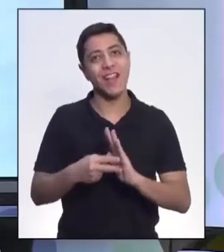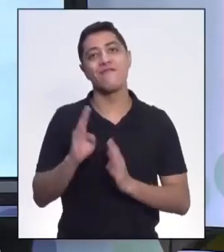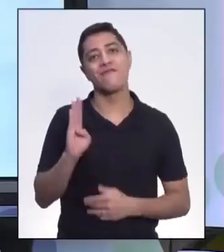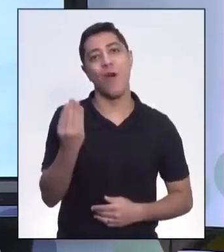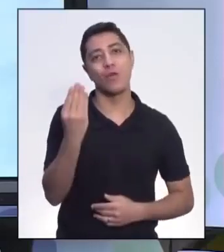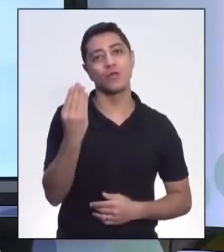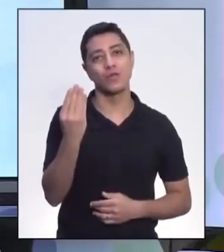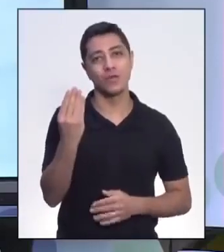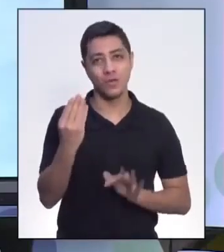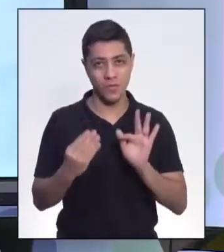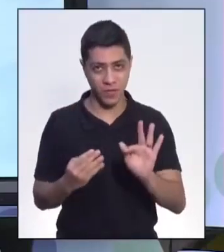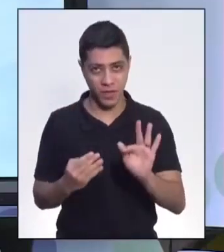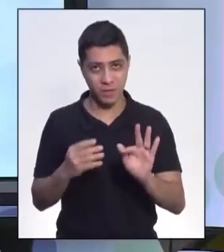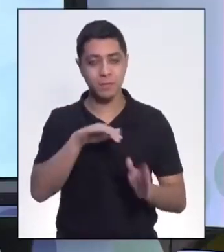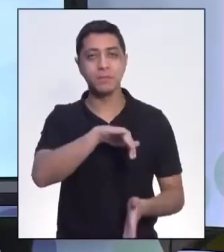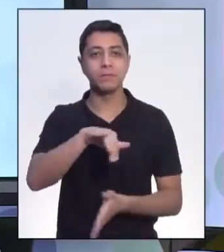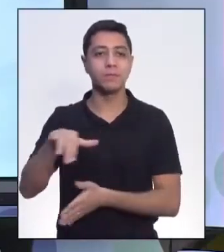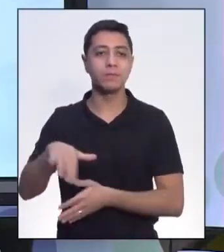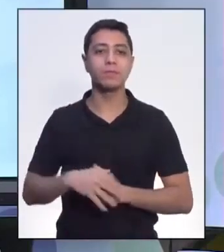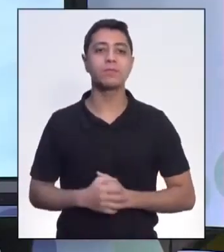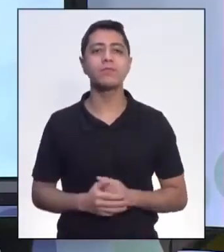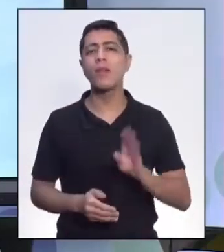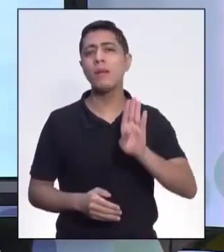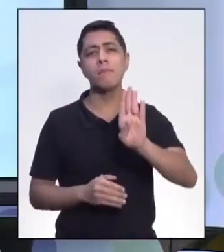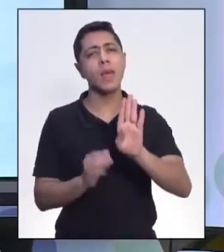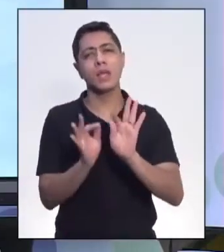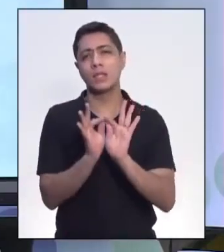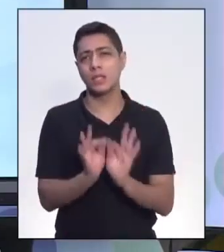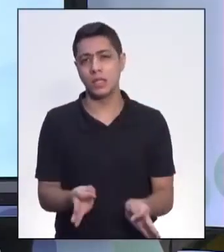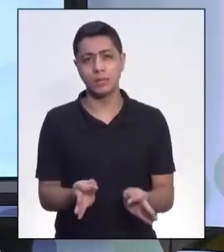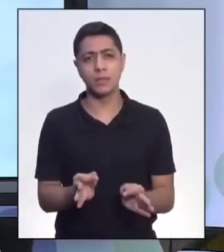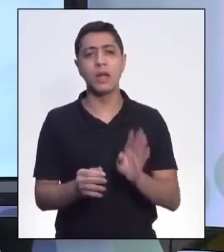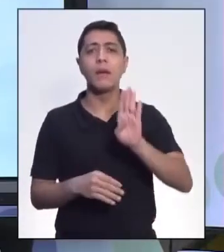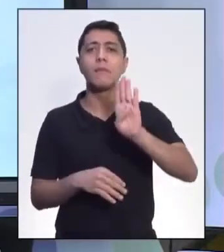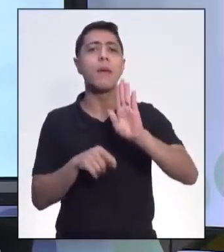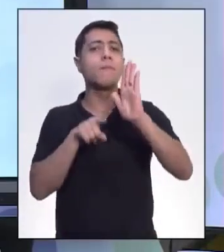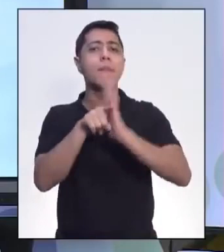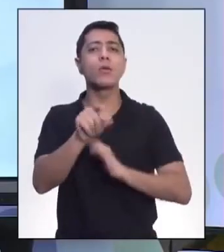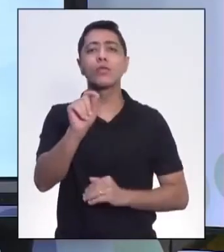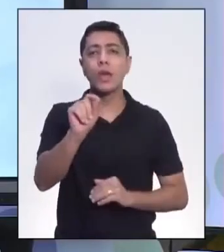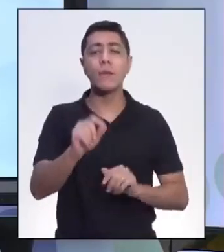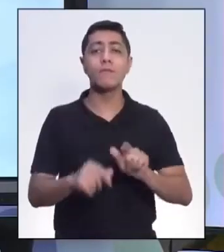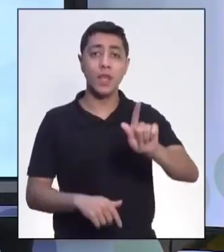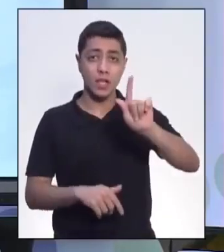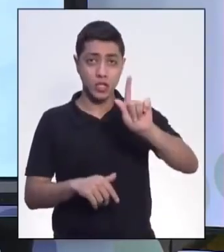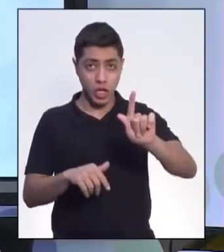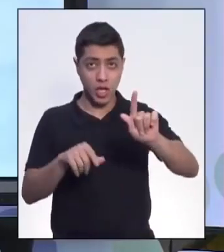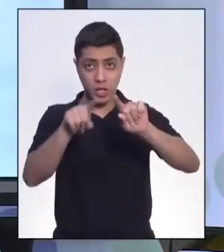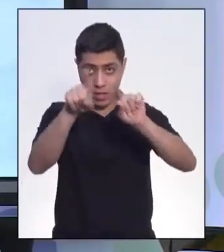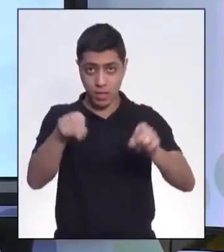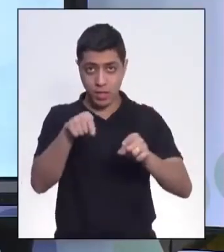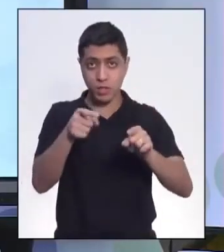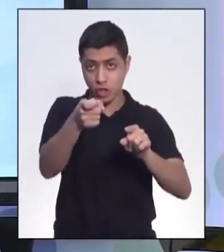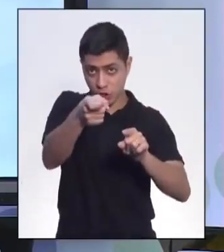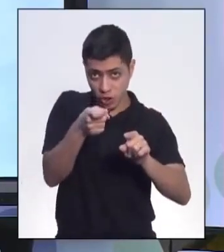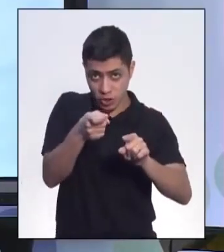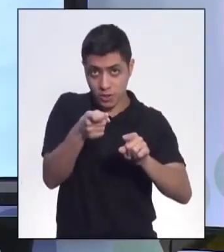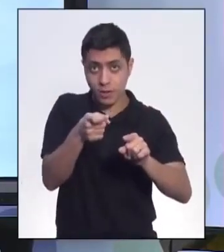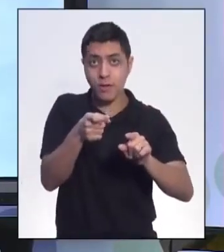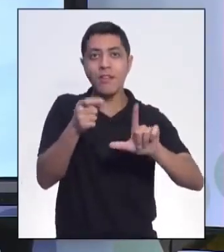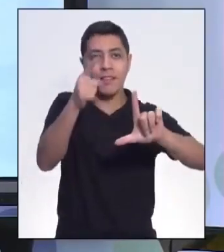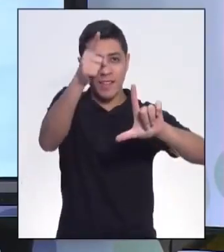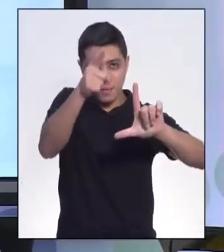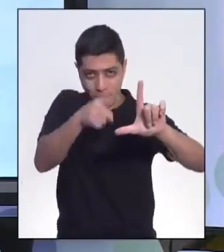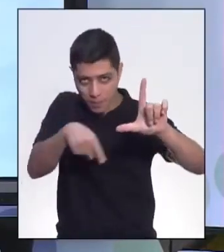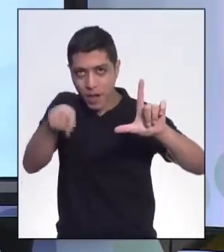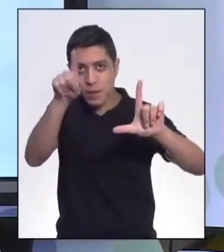pergunta se o gráfico da g de x, que é a minha parábola, se ele encosta suavemente no eixo